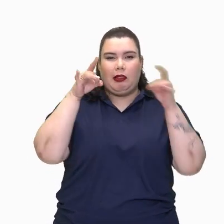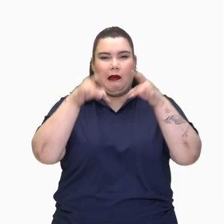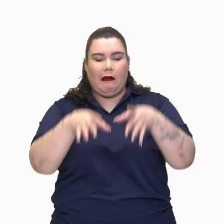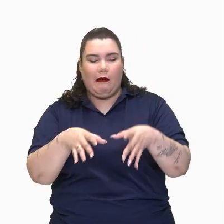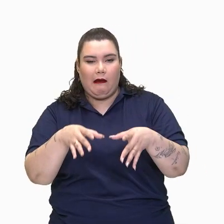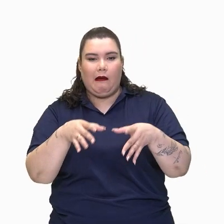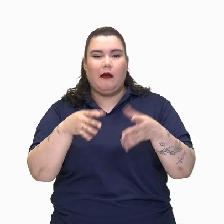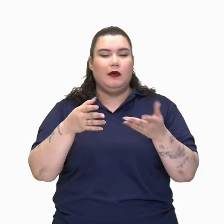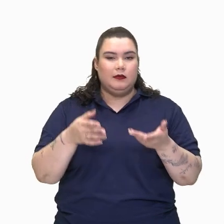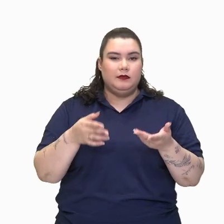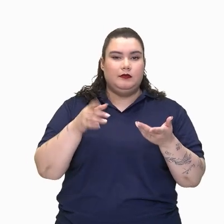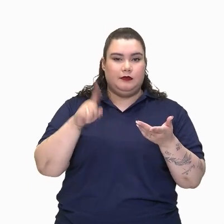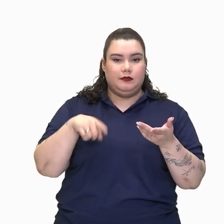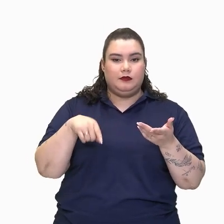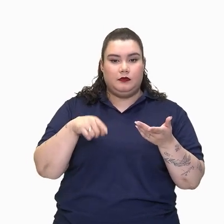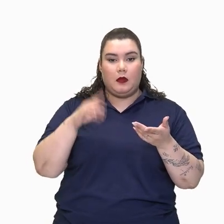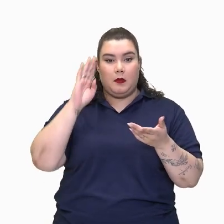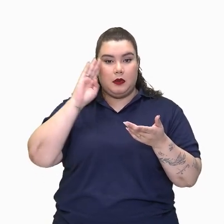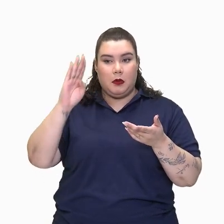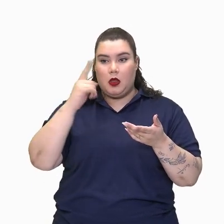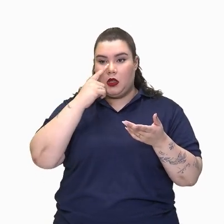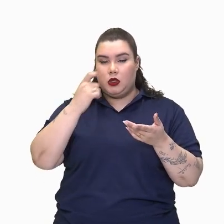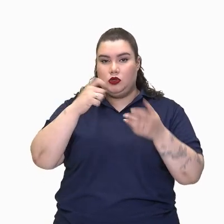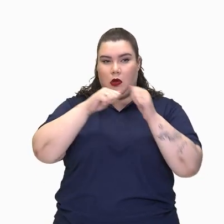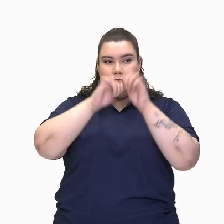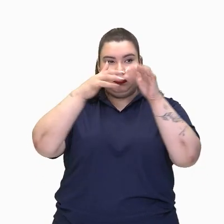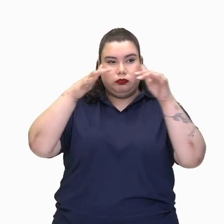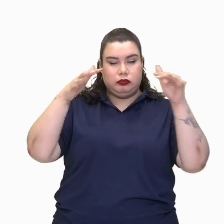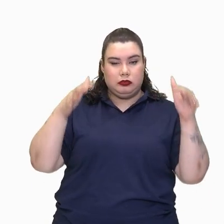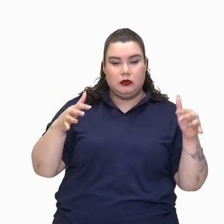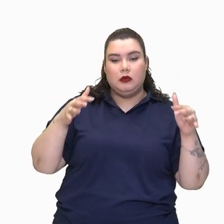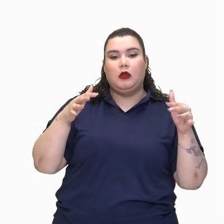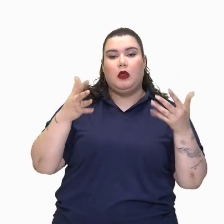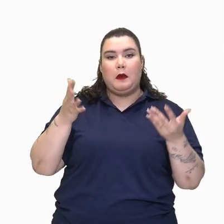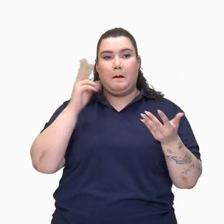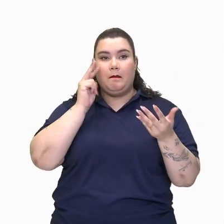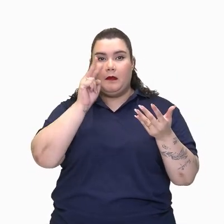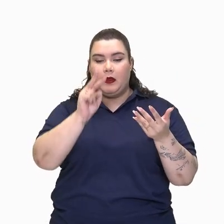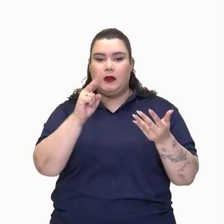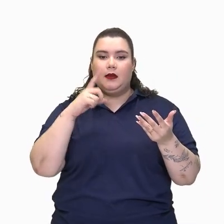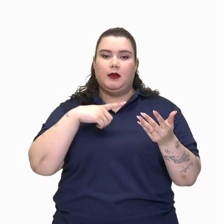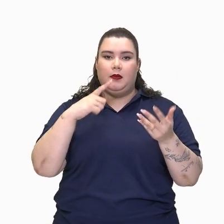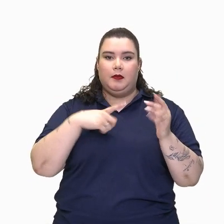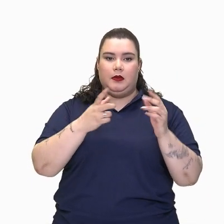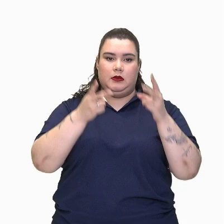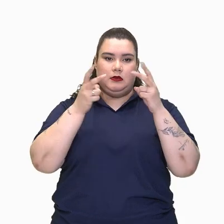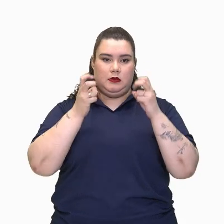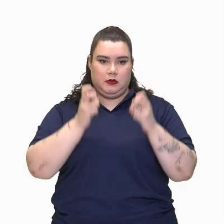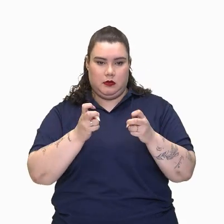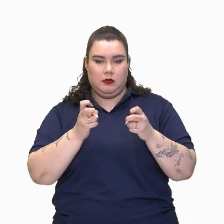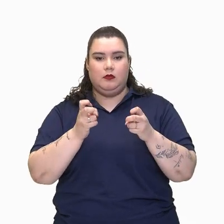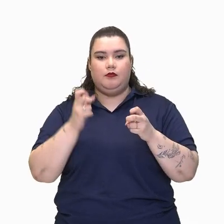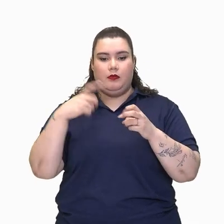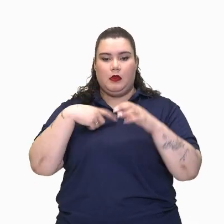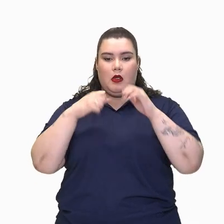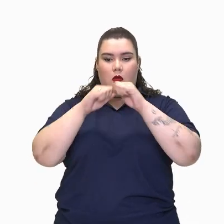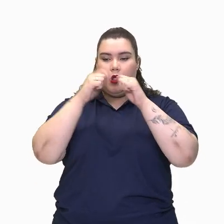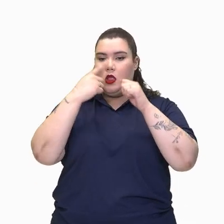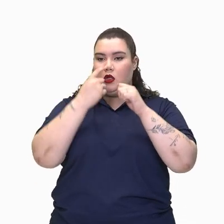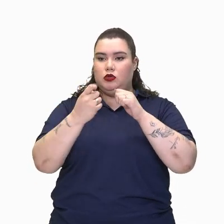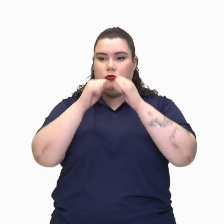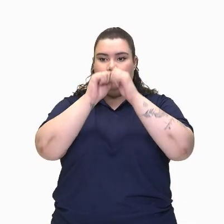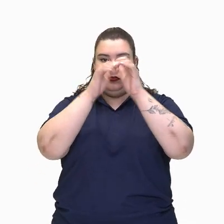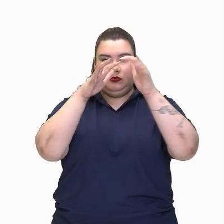são descartados, principalmente em lixões, né? Quando a gente observa um lixão, logo a gente consegue observar em cima desse lixão